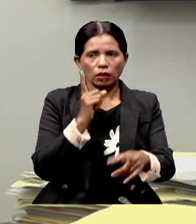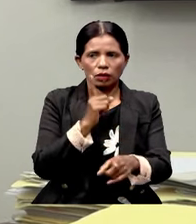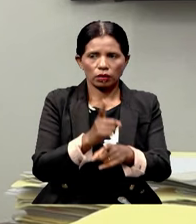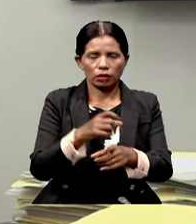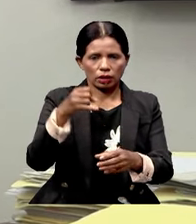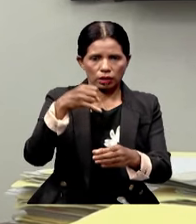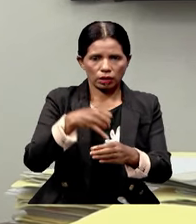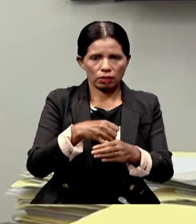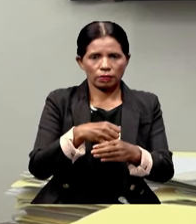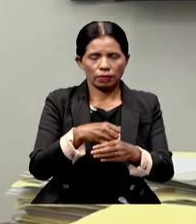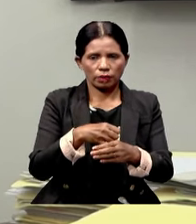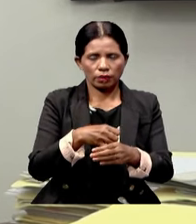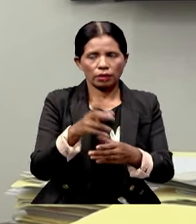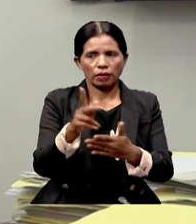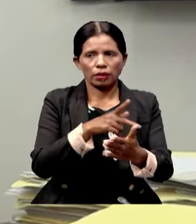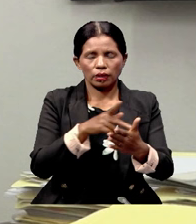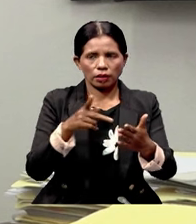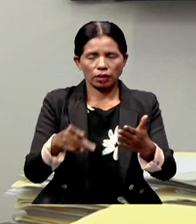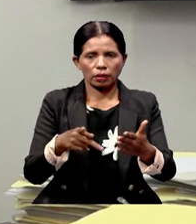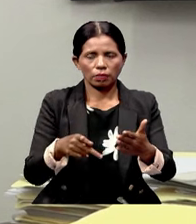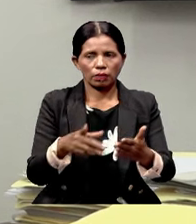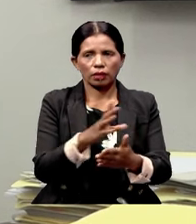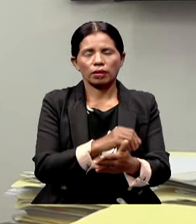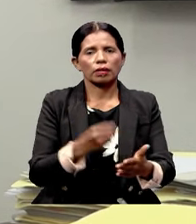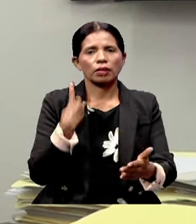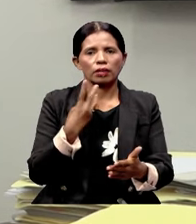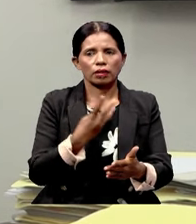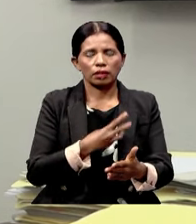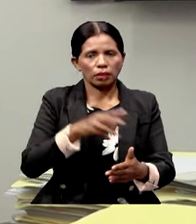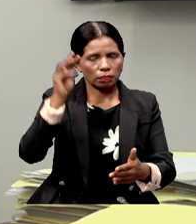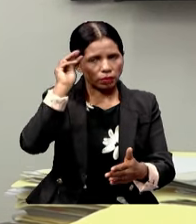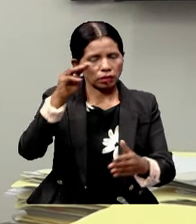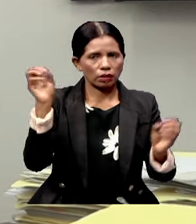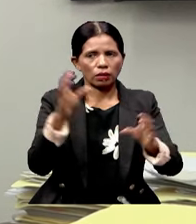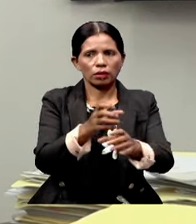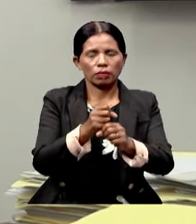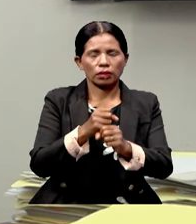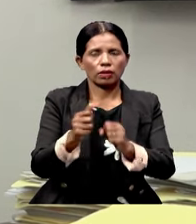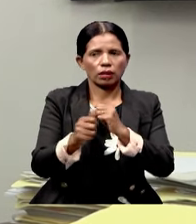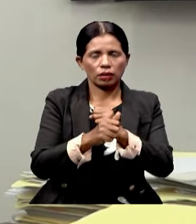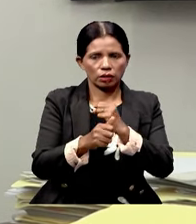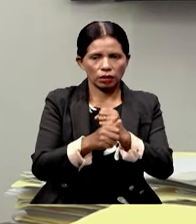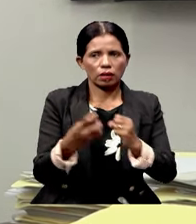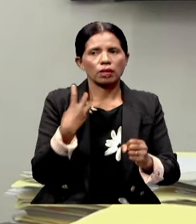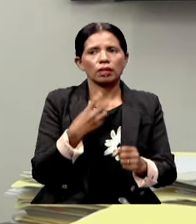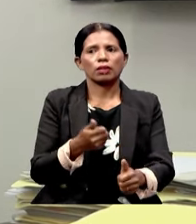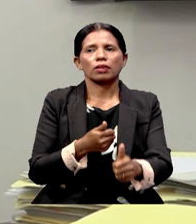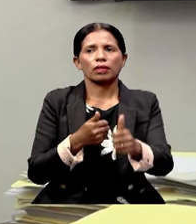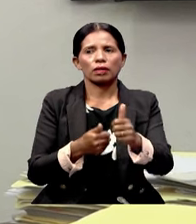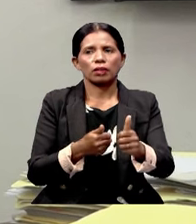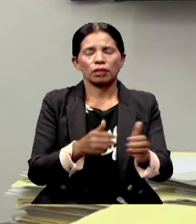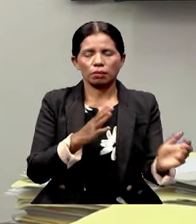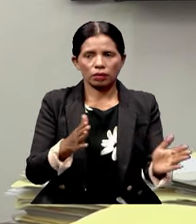incluímos crime de assambarcamento nebe ia normalmente ministério ne la foti ação de penal e tatuir nino